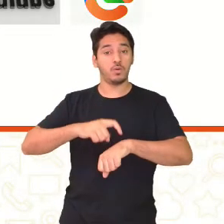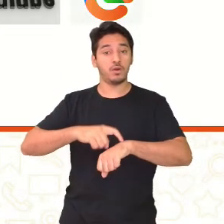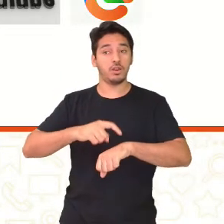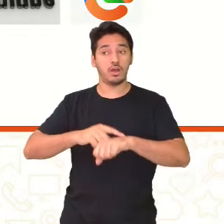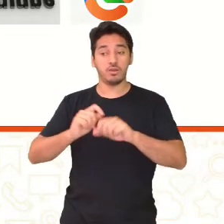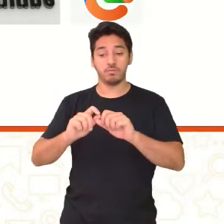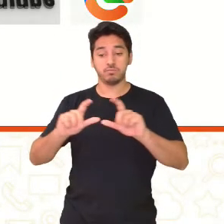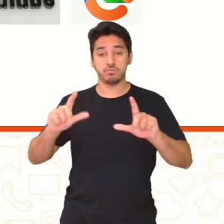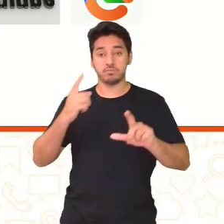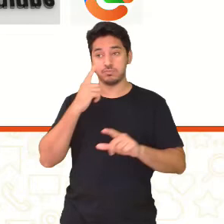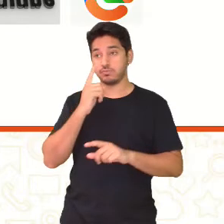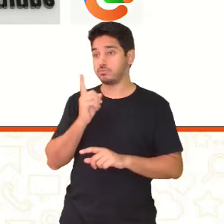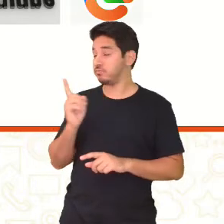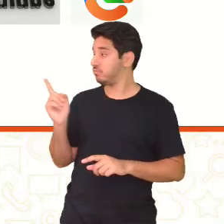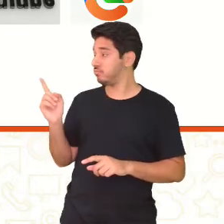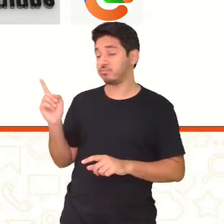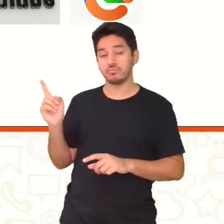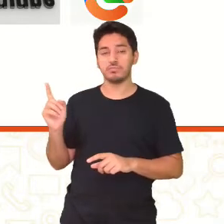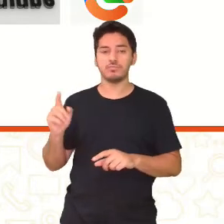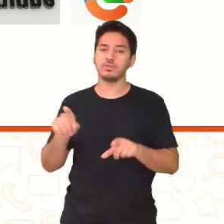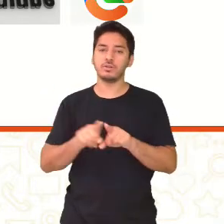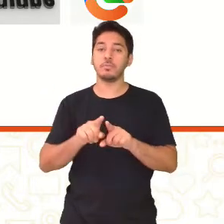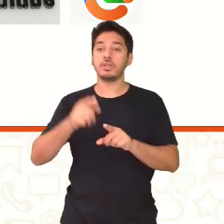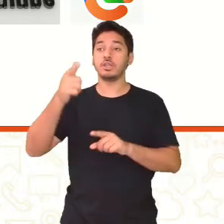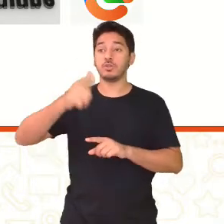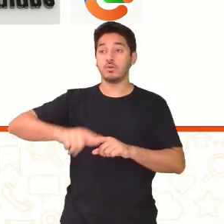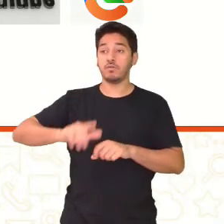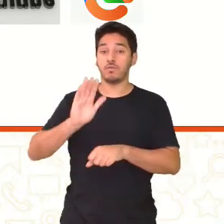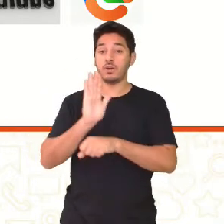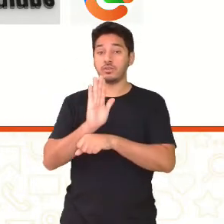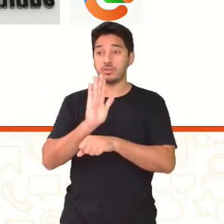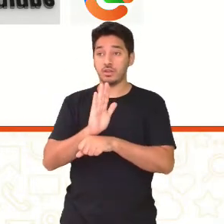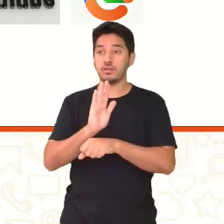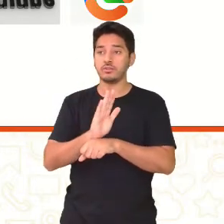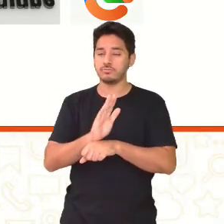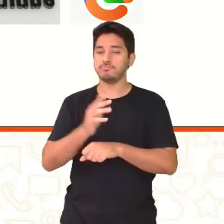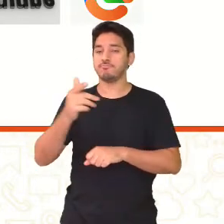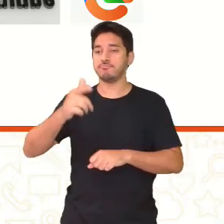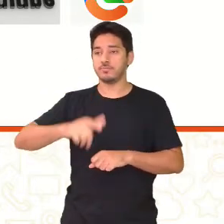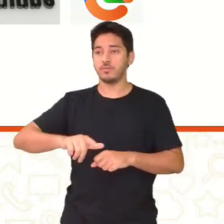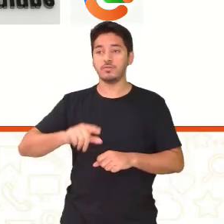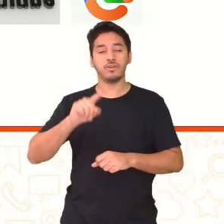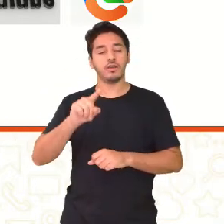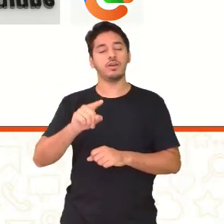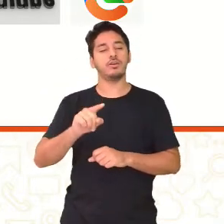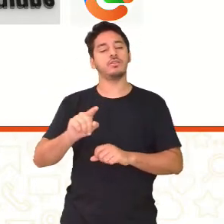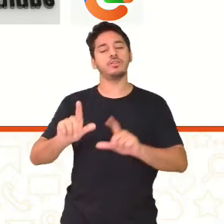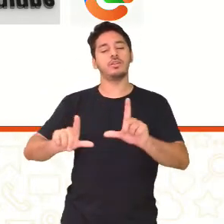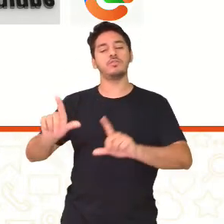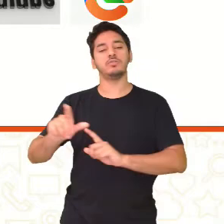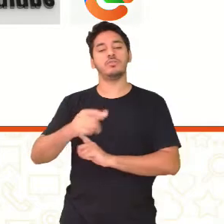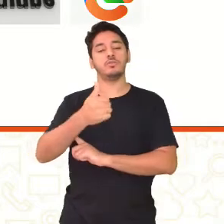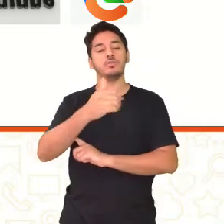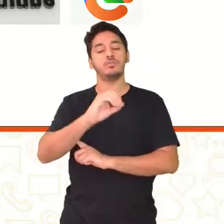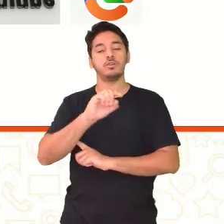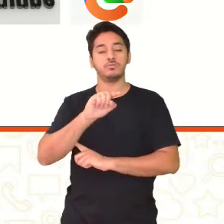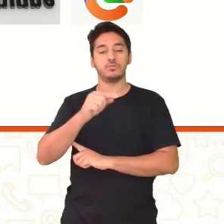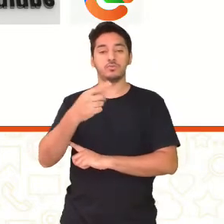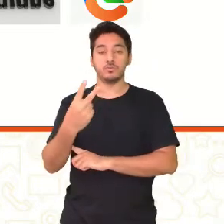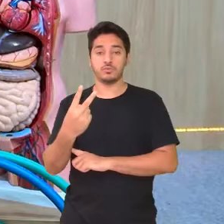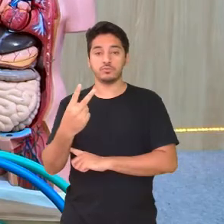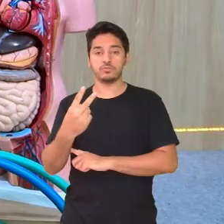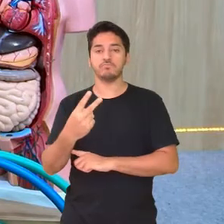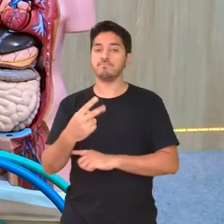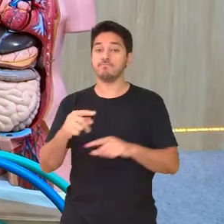temos a reprise no horário das 13h45 às 14 horas, no canal 10.2. E também no YouTube,